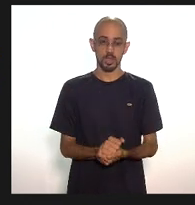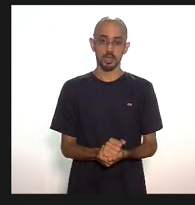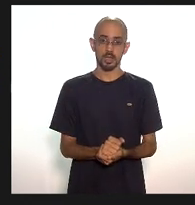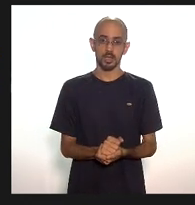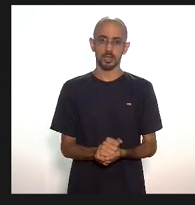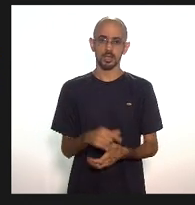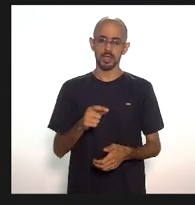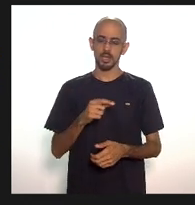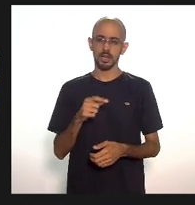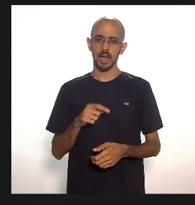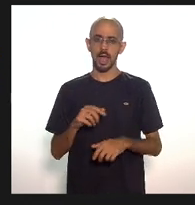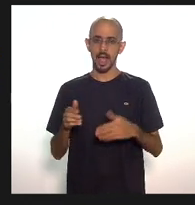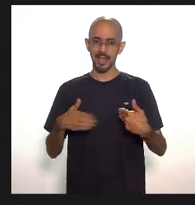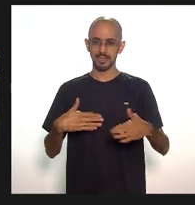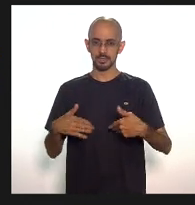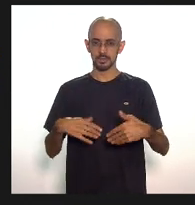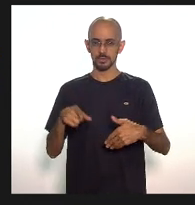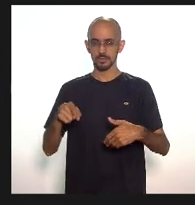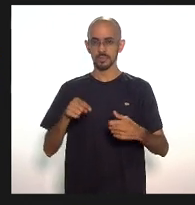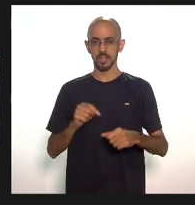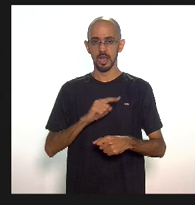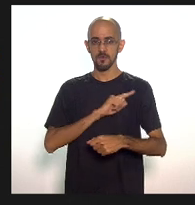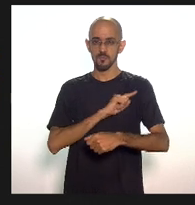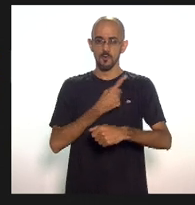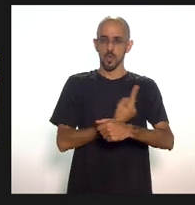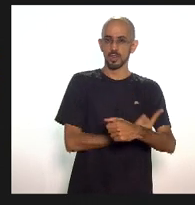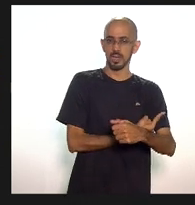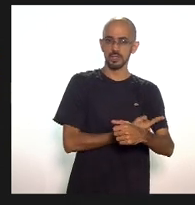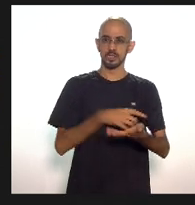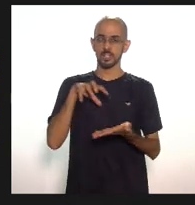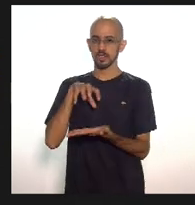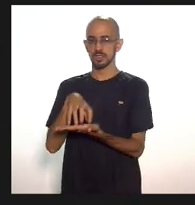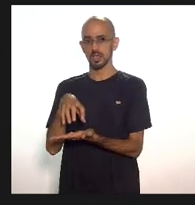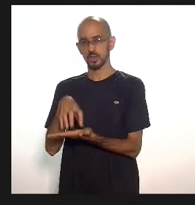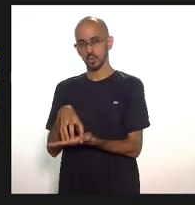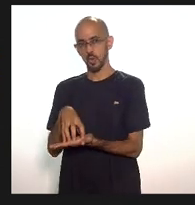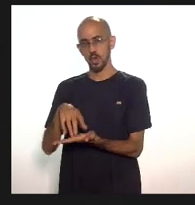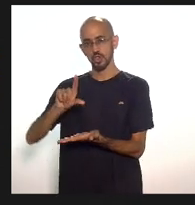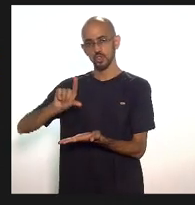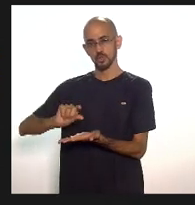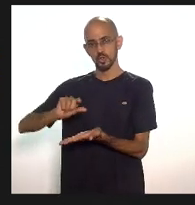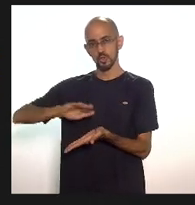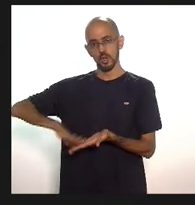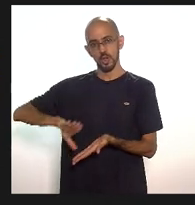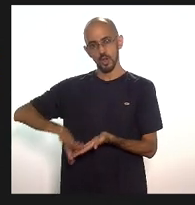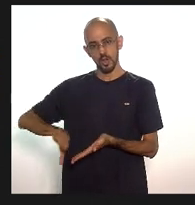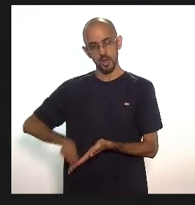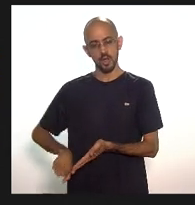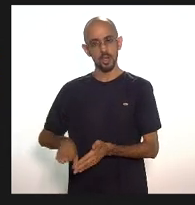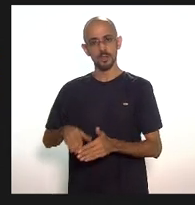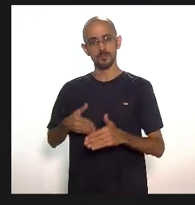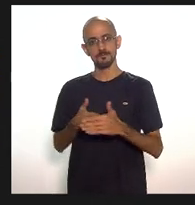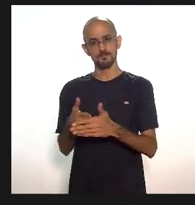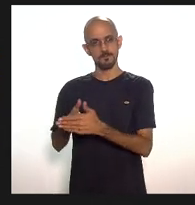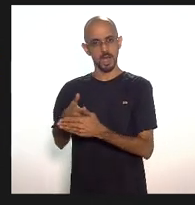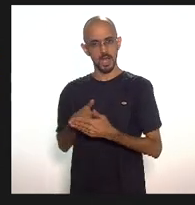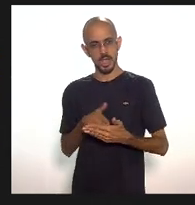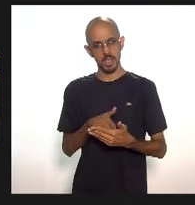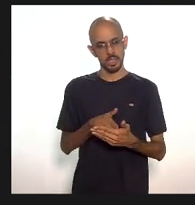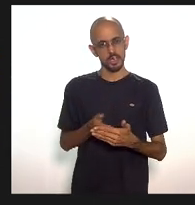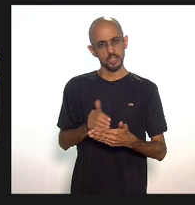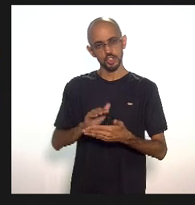buscar fortalecer esse modal e, com isso, diminuindo os seus custos, barreiras, um pouco